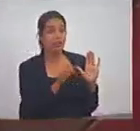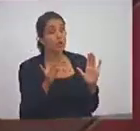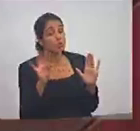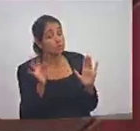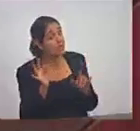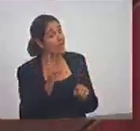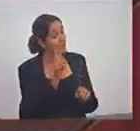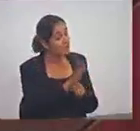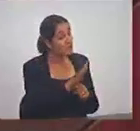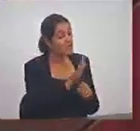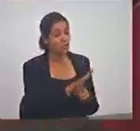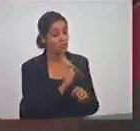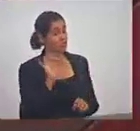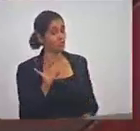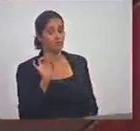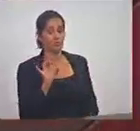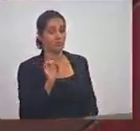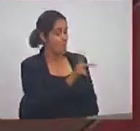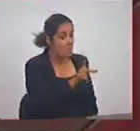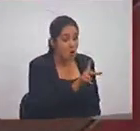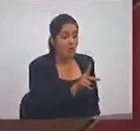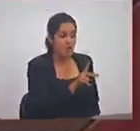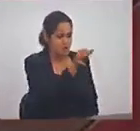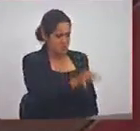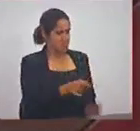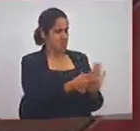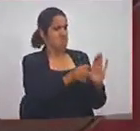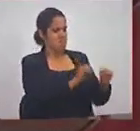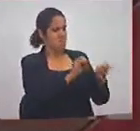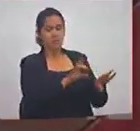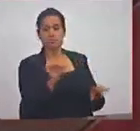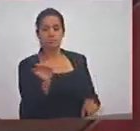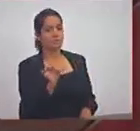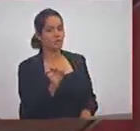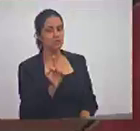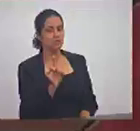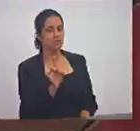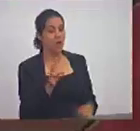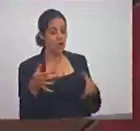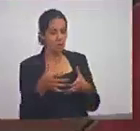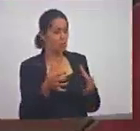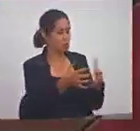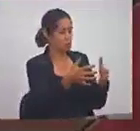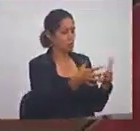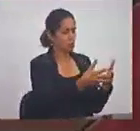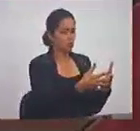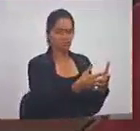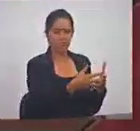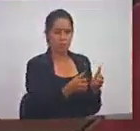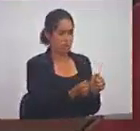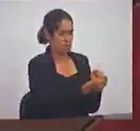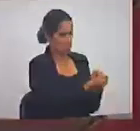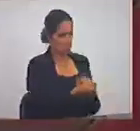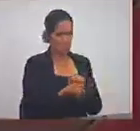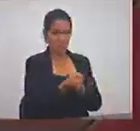magistério, ele está lá dando aula para crianças. As turmas estão sendo colocadas juntas. Isso propicia mordida, propicia empurrão.